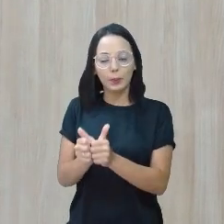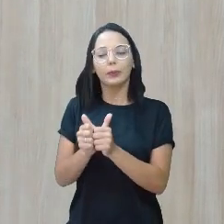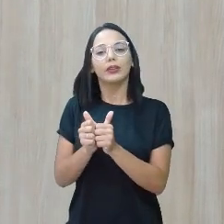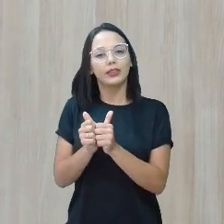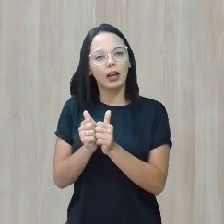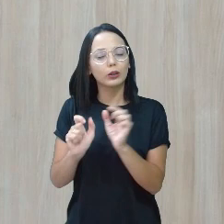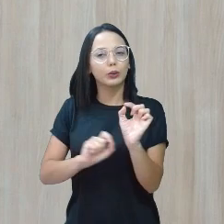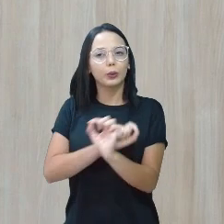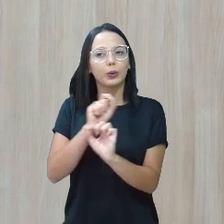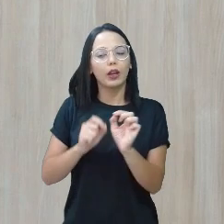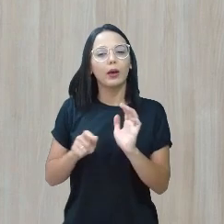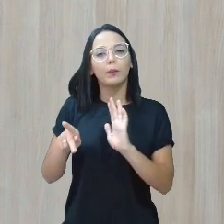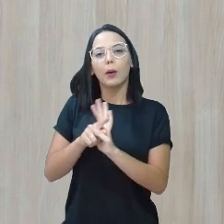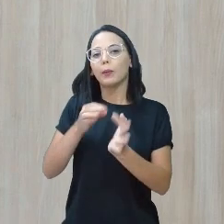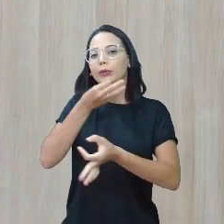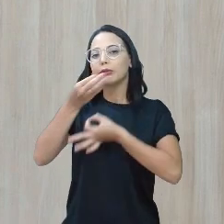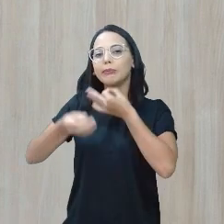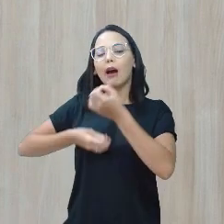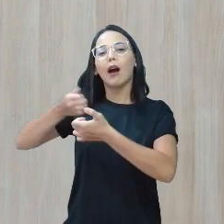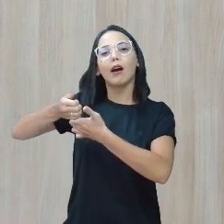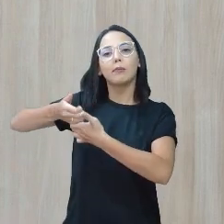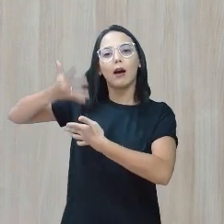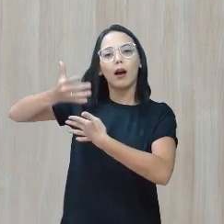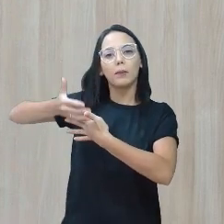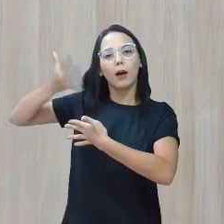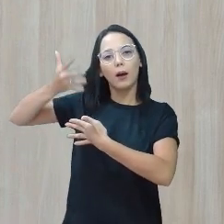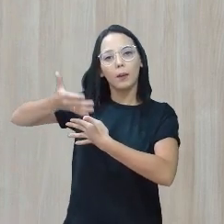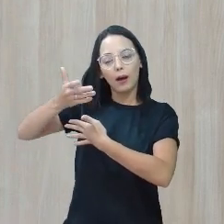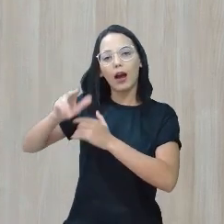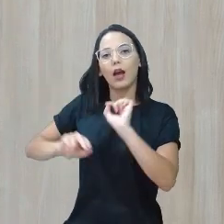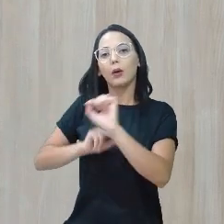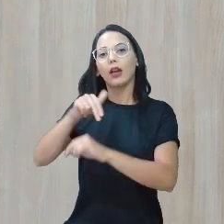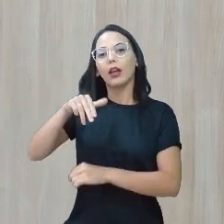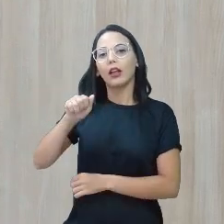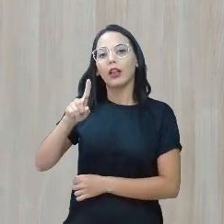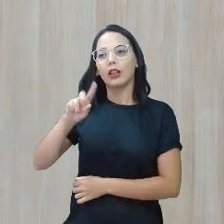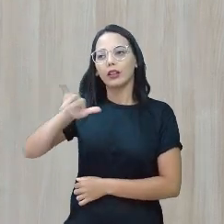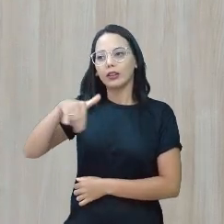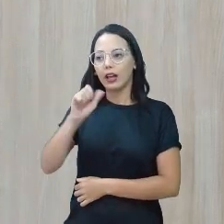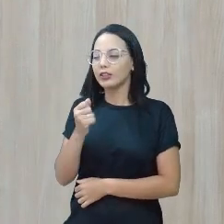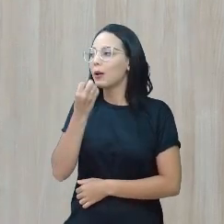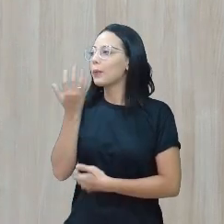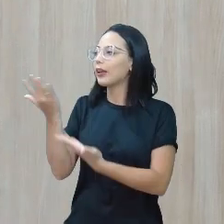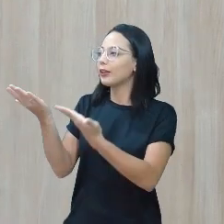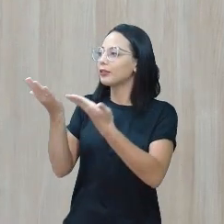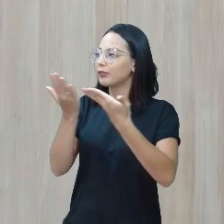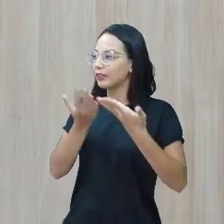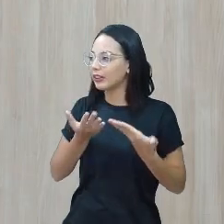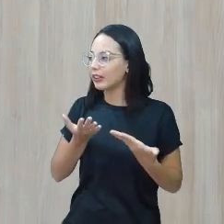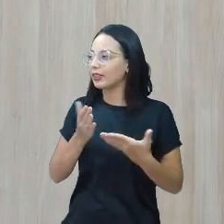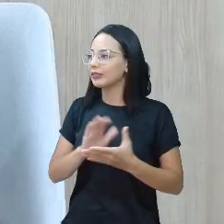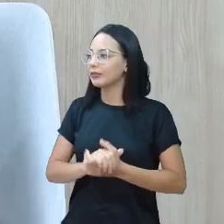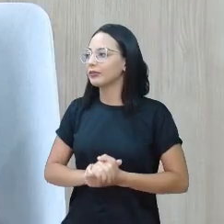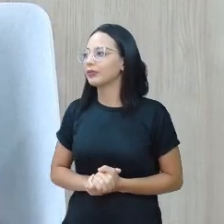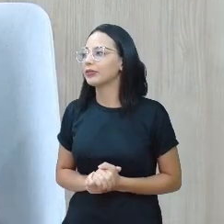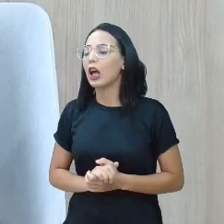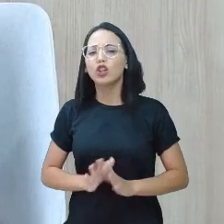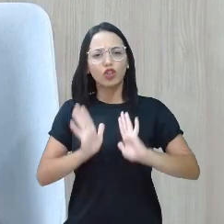essa noção aí do chat, né, com essa utilização do aplicativo é a Nádia. Seja bem-vinda, Nádia. Já tem gente por aí? Bom